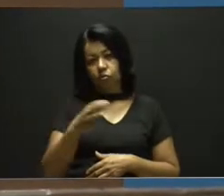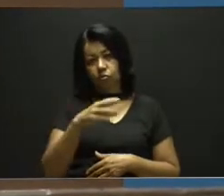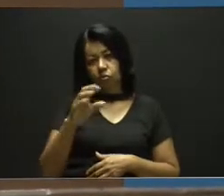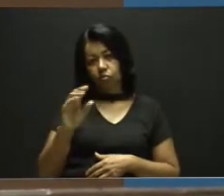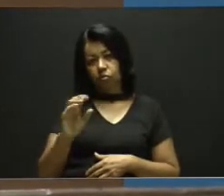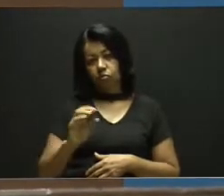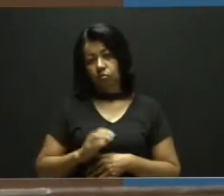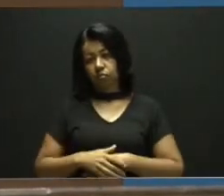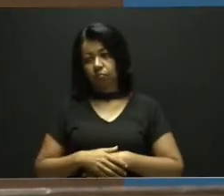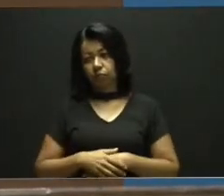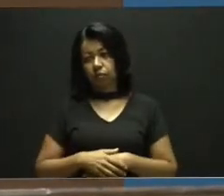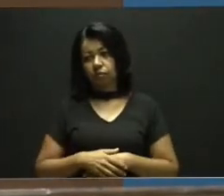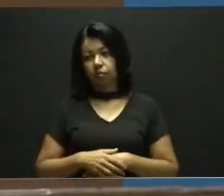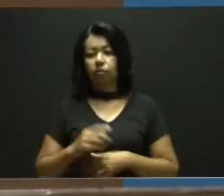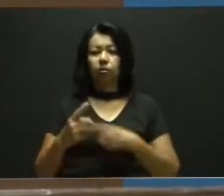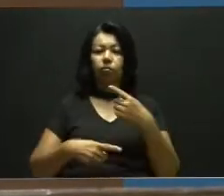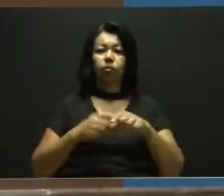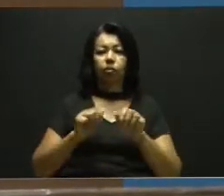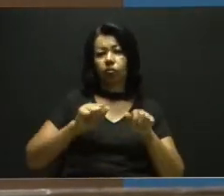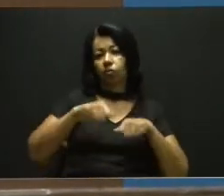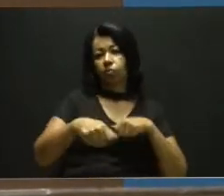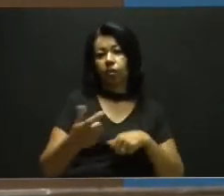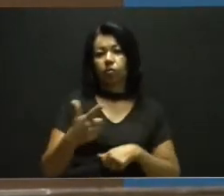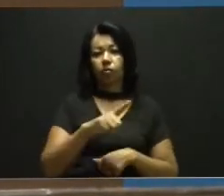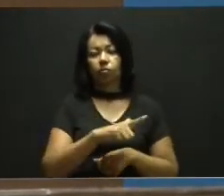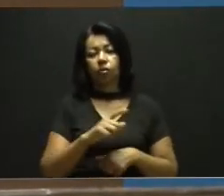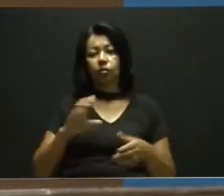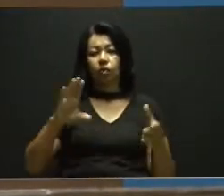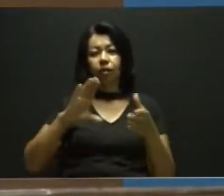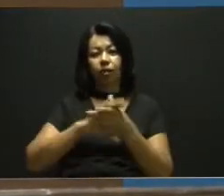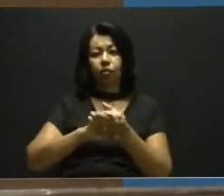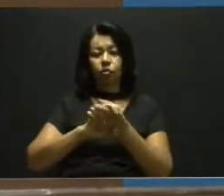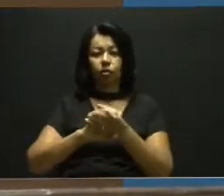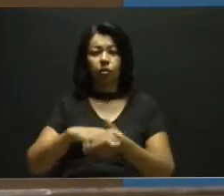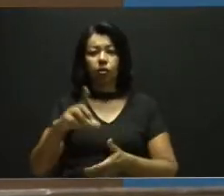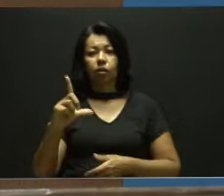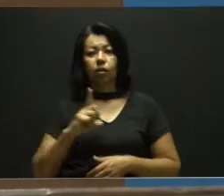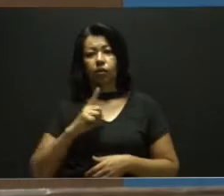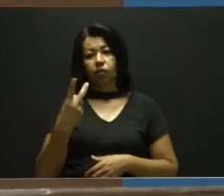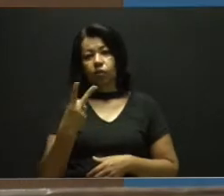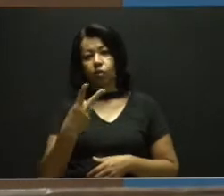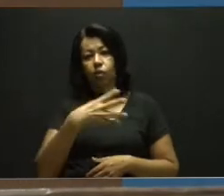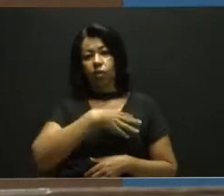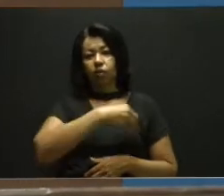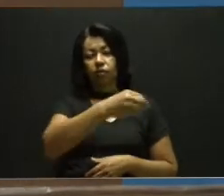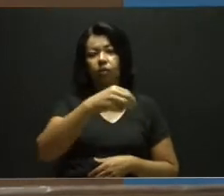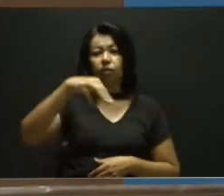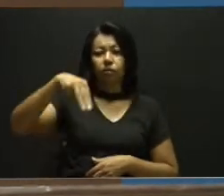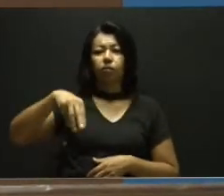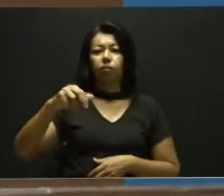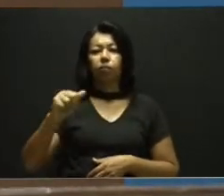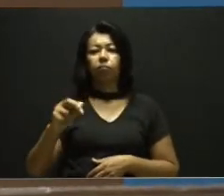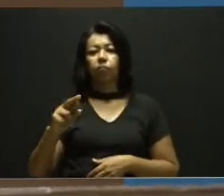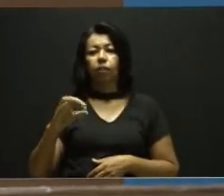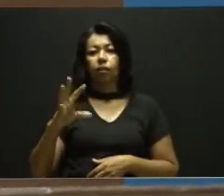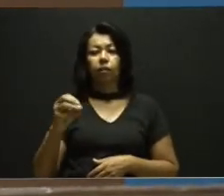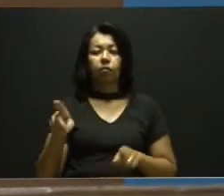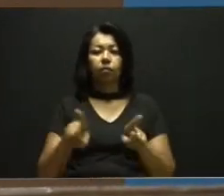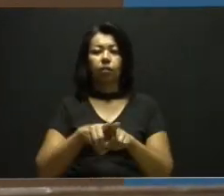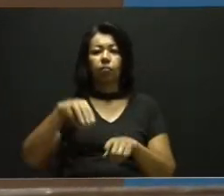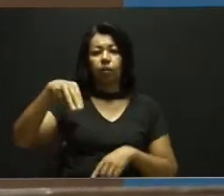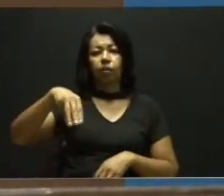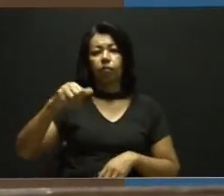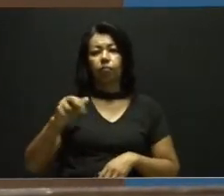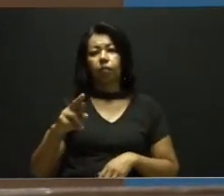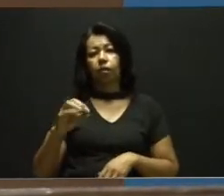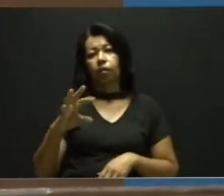pouco tempo depois de se formar como secundarista casou-se teve dois filhos mas rodriguez rodrigues e márcio roberta os